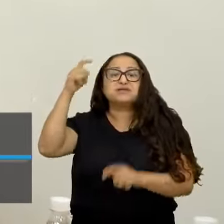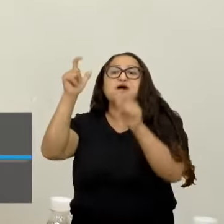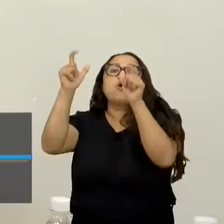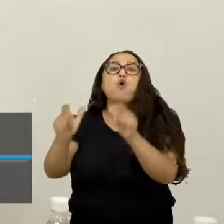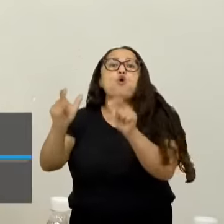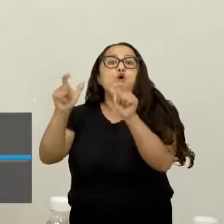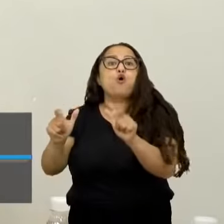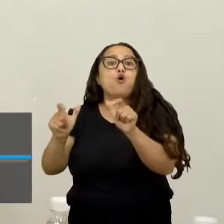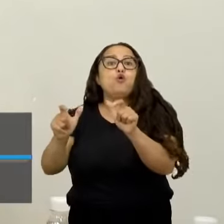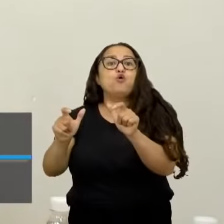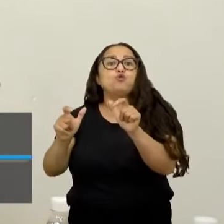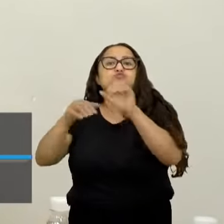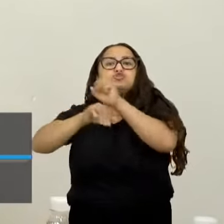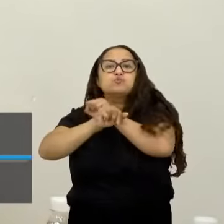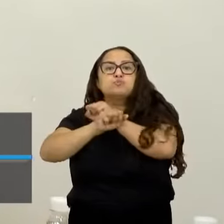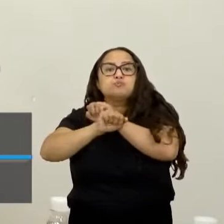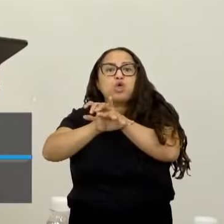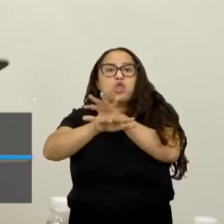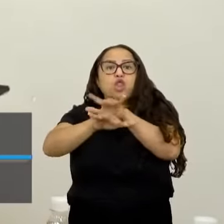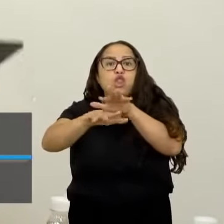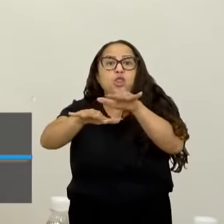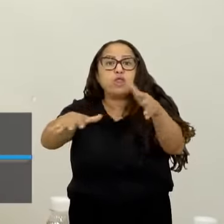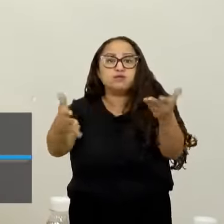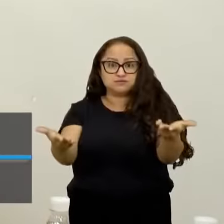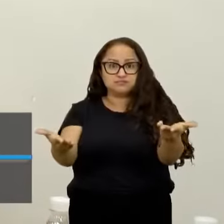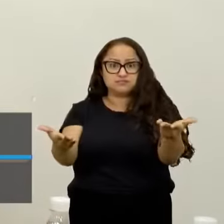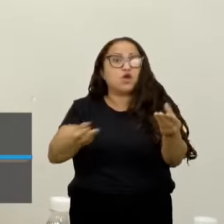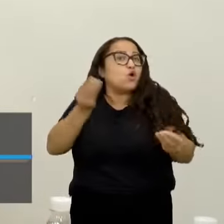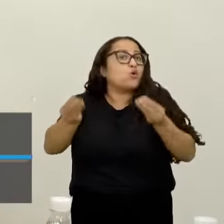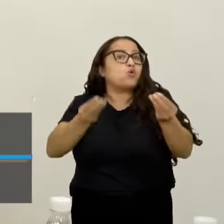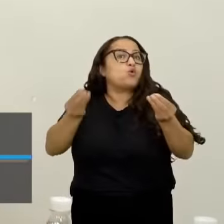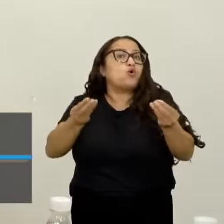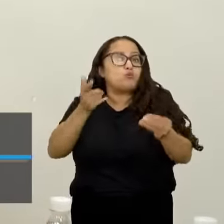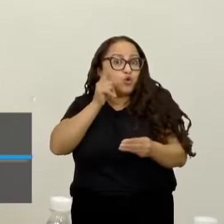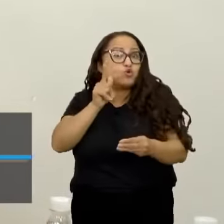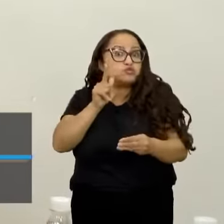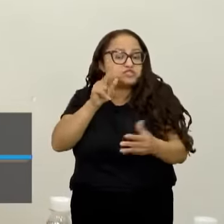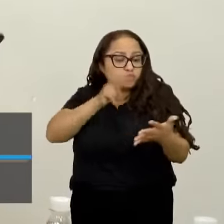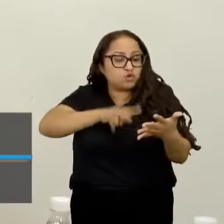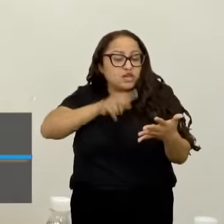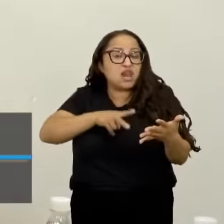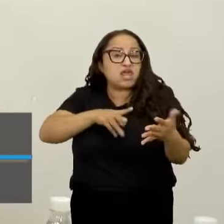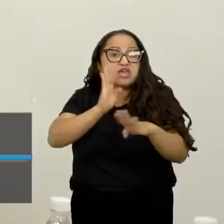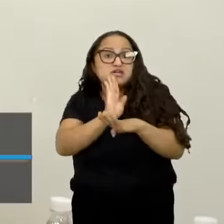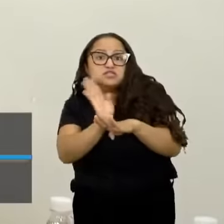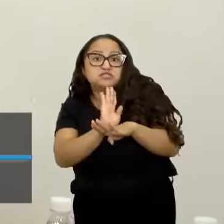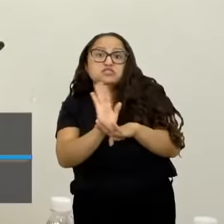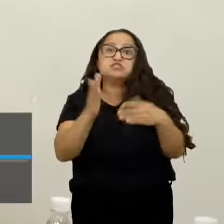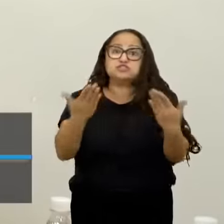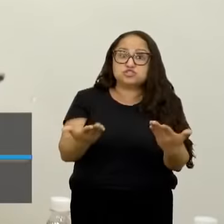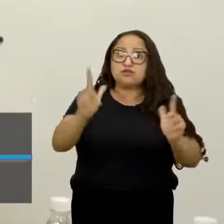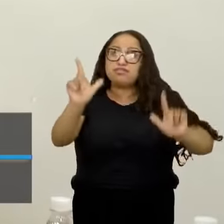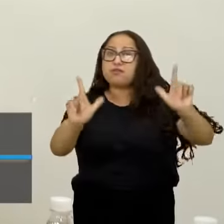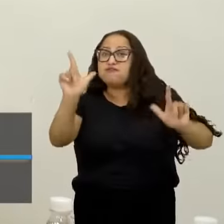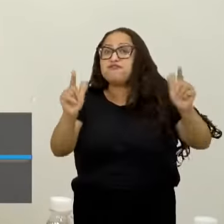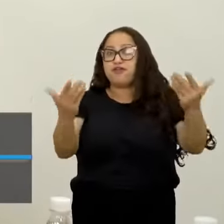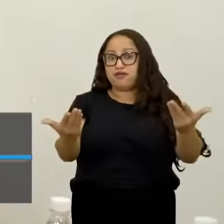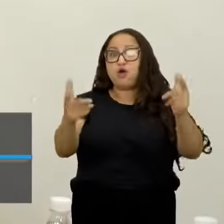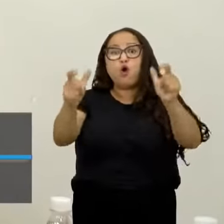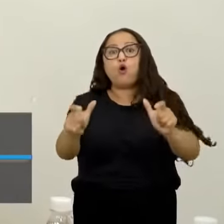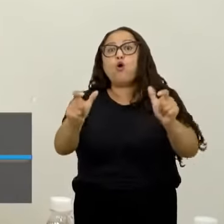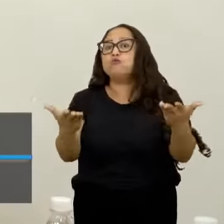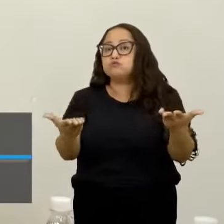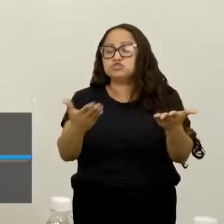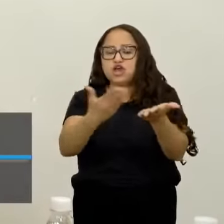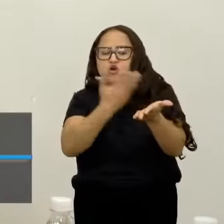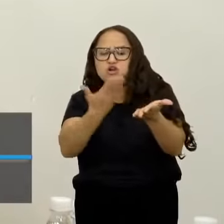do suporte né então onde que veio Qual o veículo né que passa a esse texto na retrocecal veículo que passa na televisão é